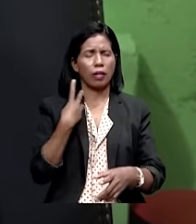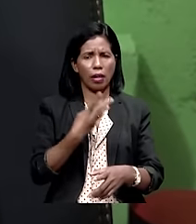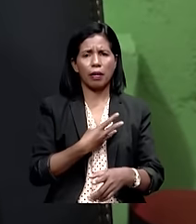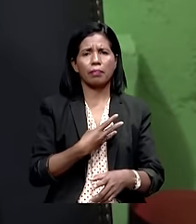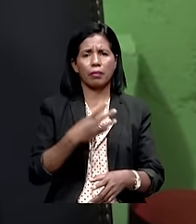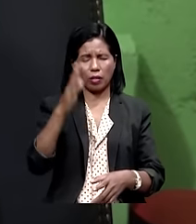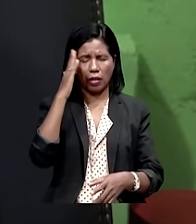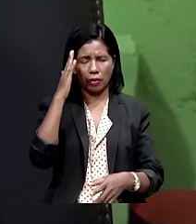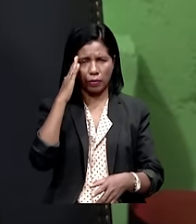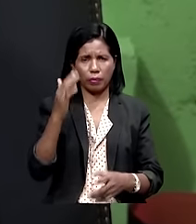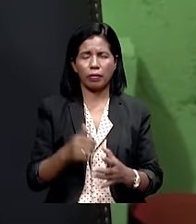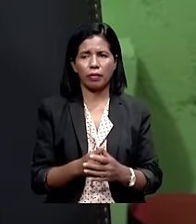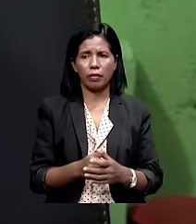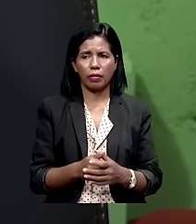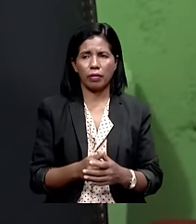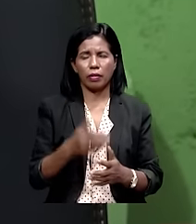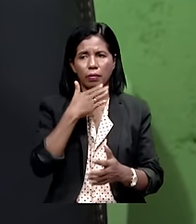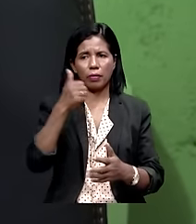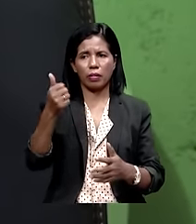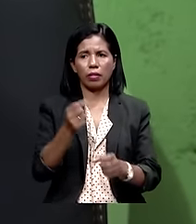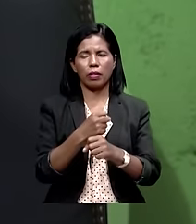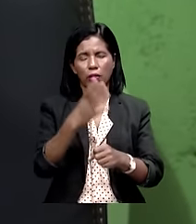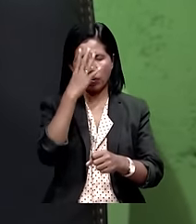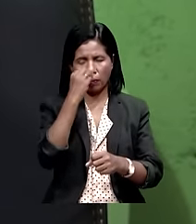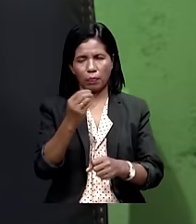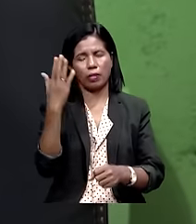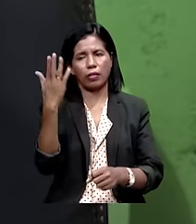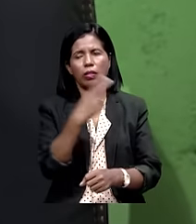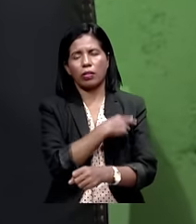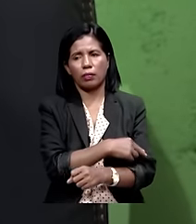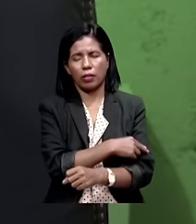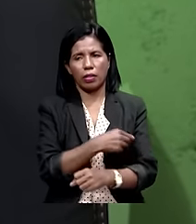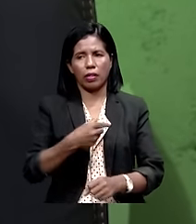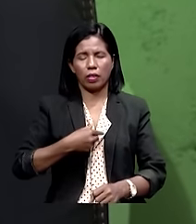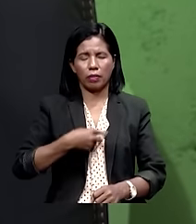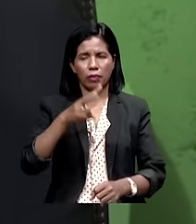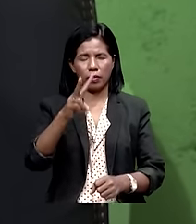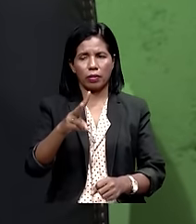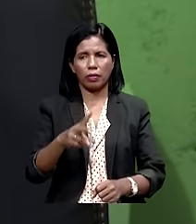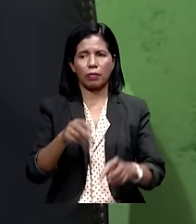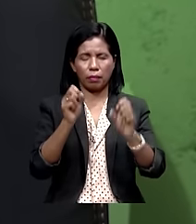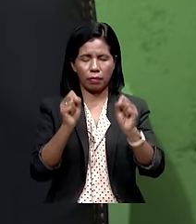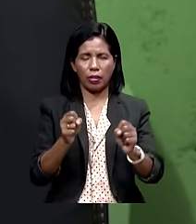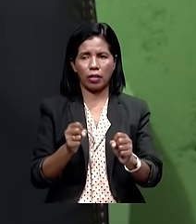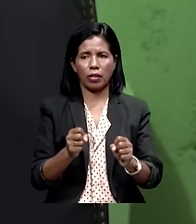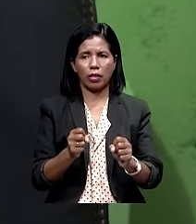katak dia kliu ami halo baisha de tia hospital pare tele halo